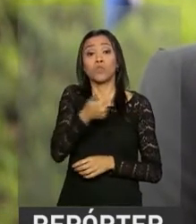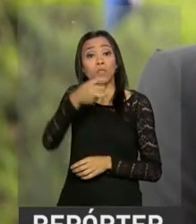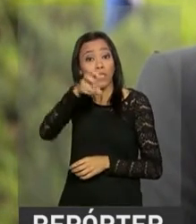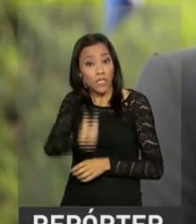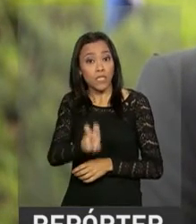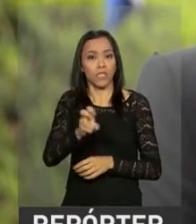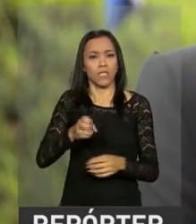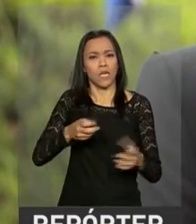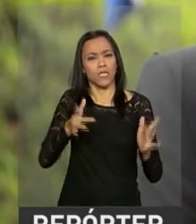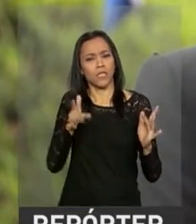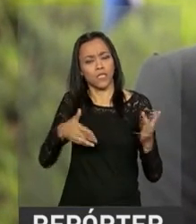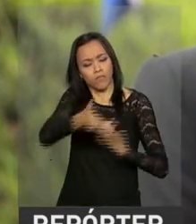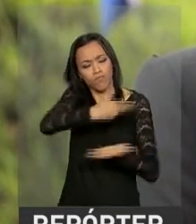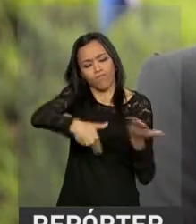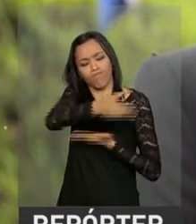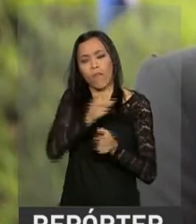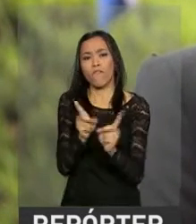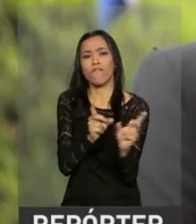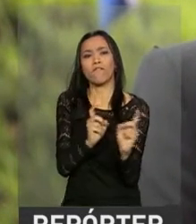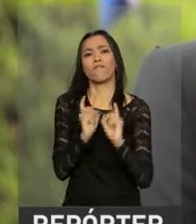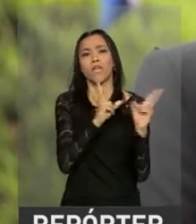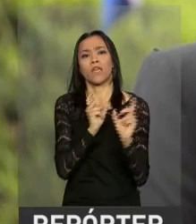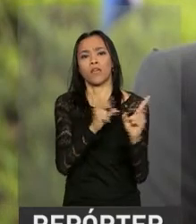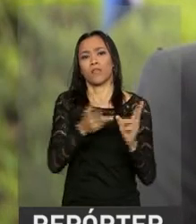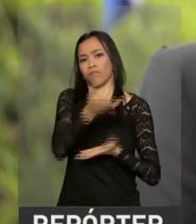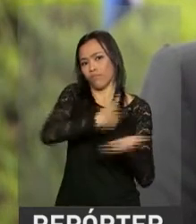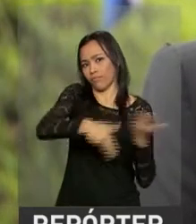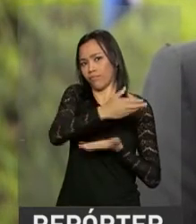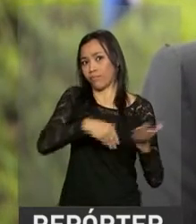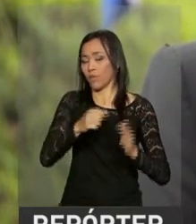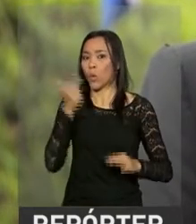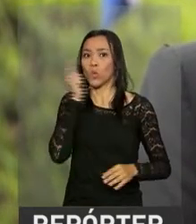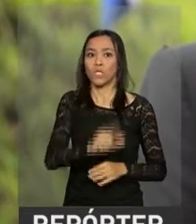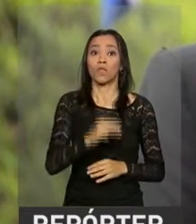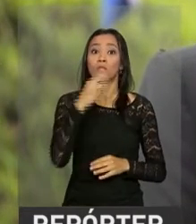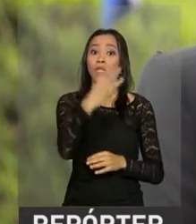o intercâmbio comercial entre os dois países alcançou